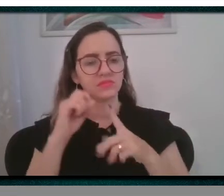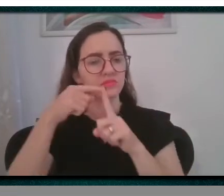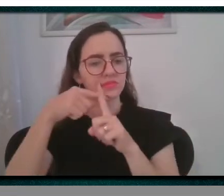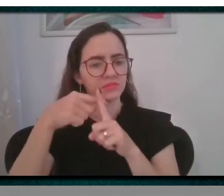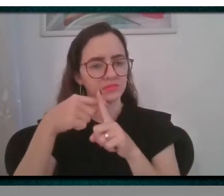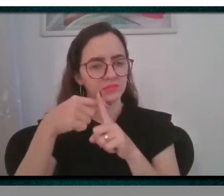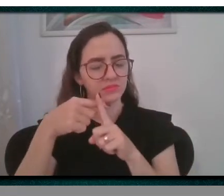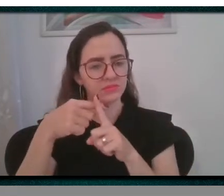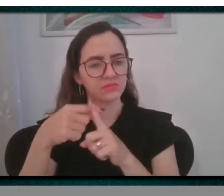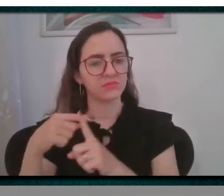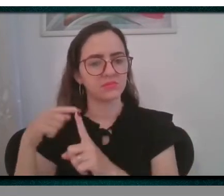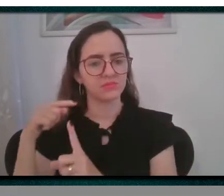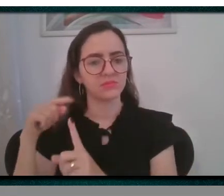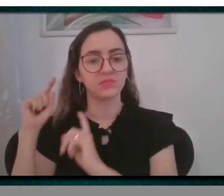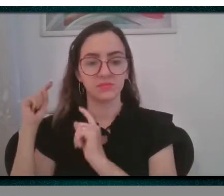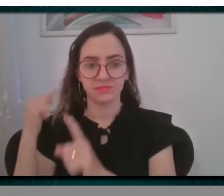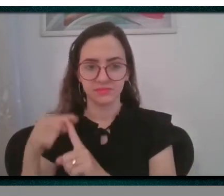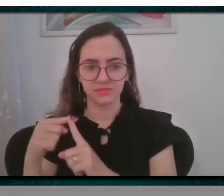mais